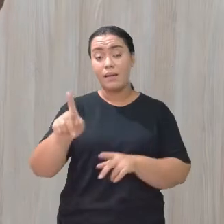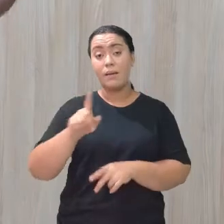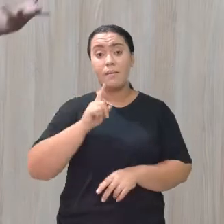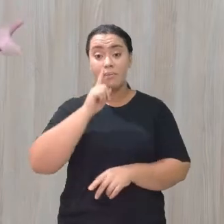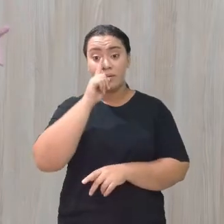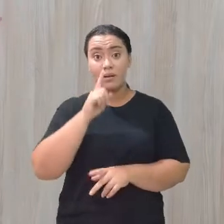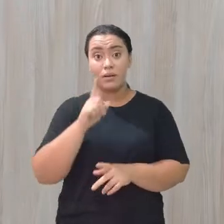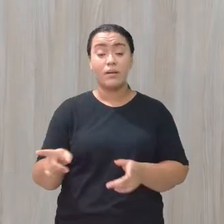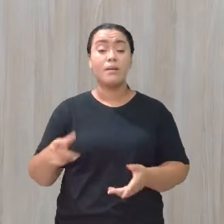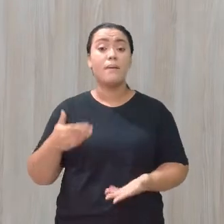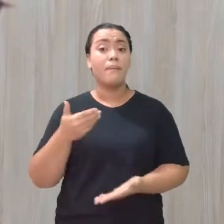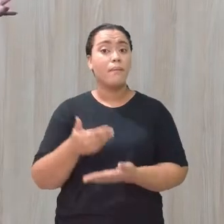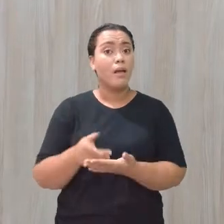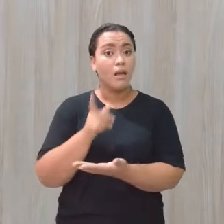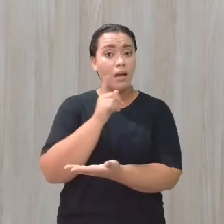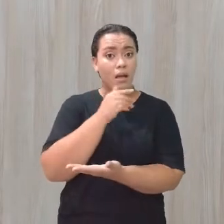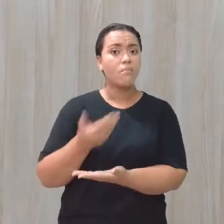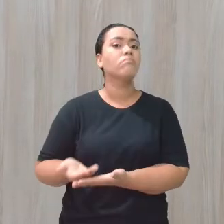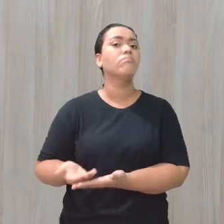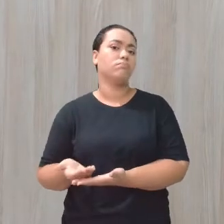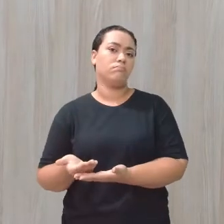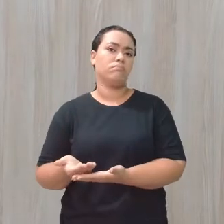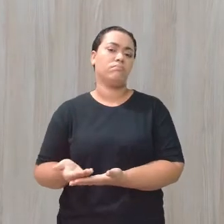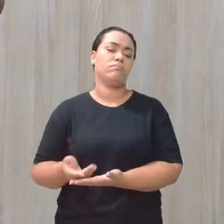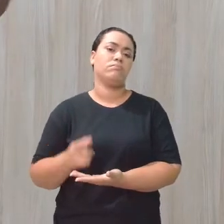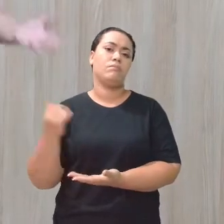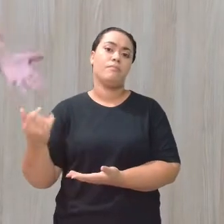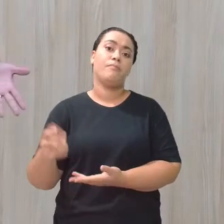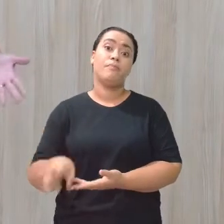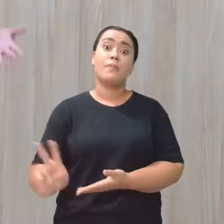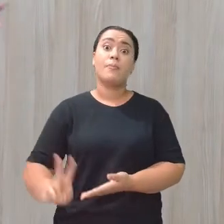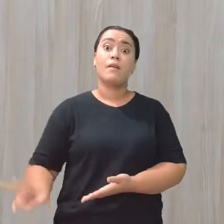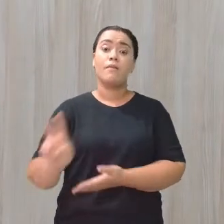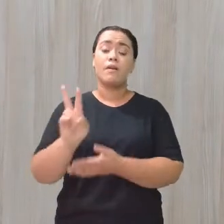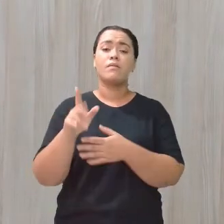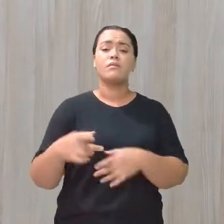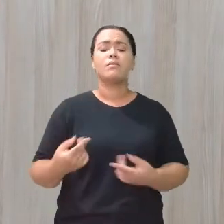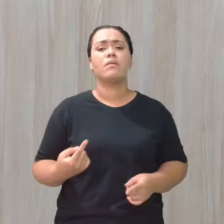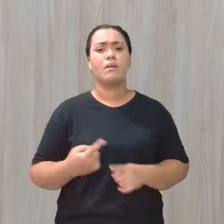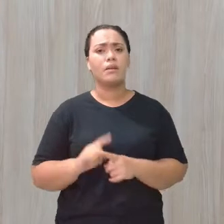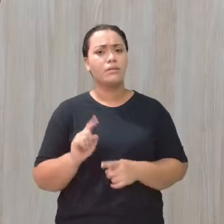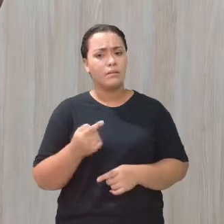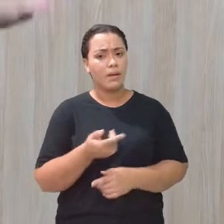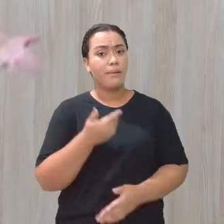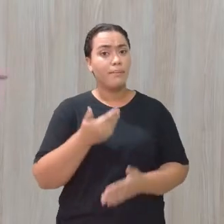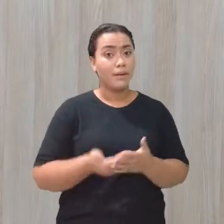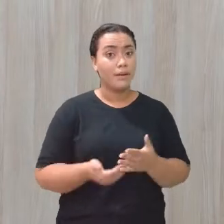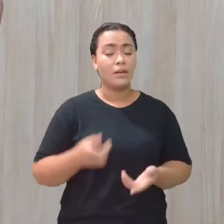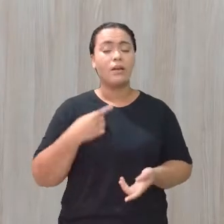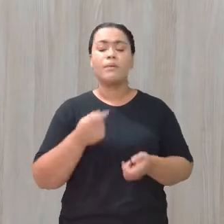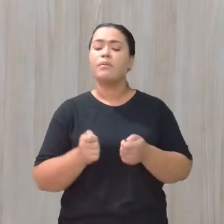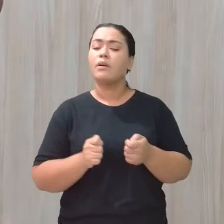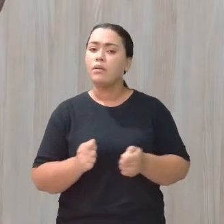de perda desse bem tão precioso, porque a gente acaba perdendo. Toda vez que a gente não economiza, toda vez que a gente